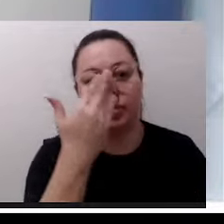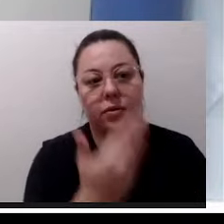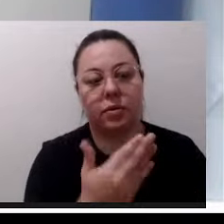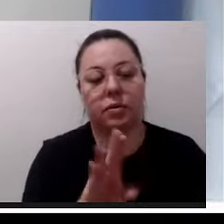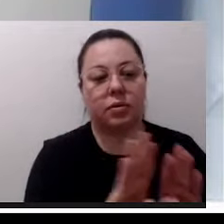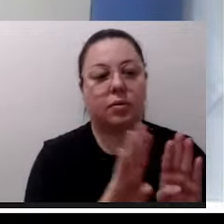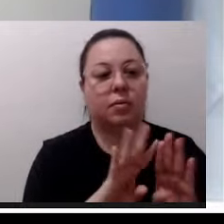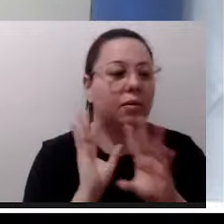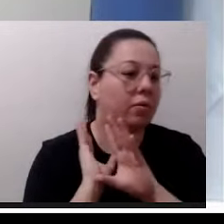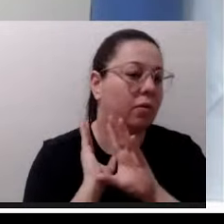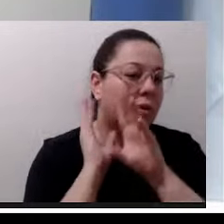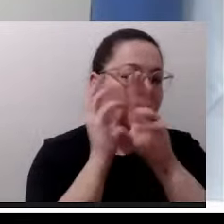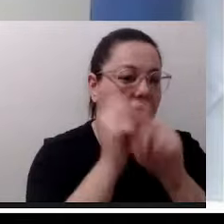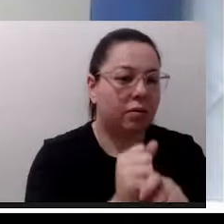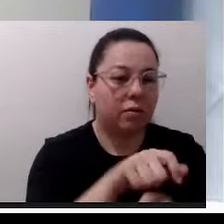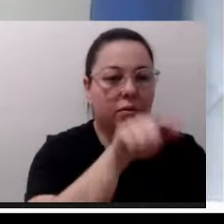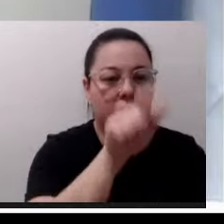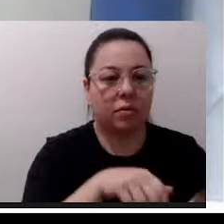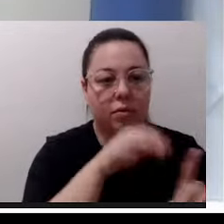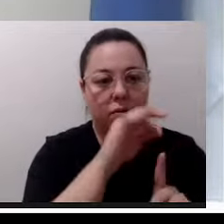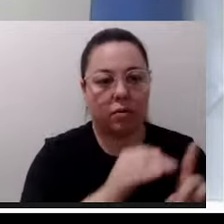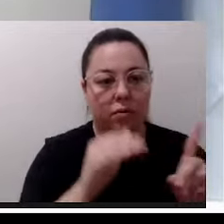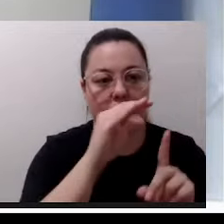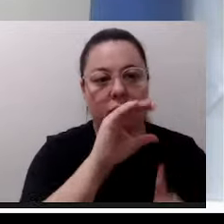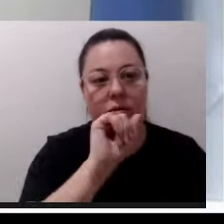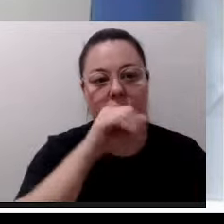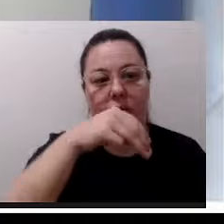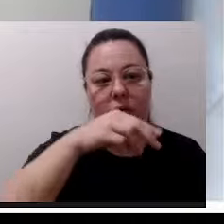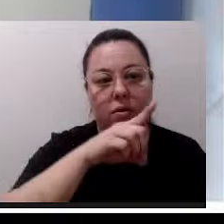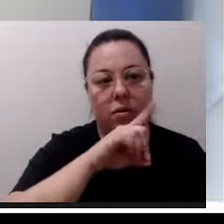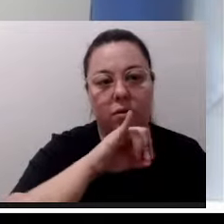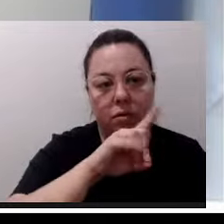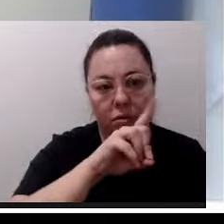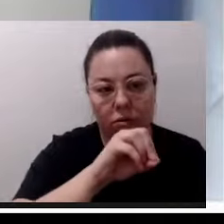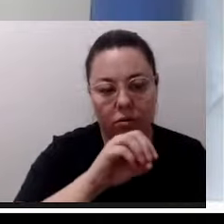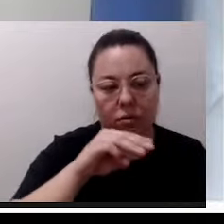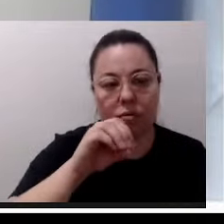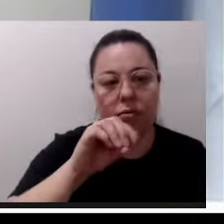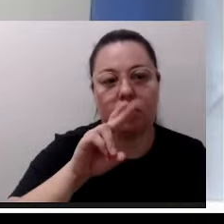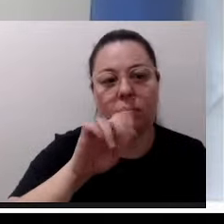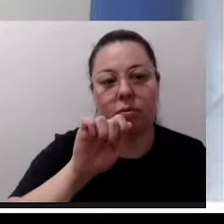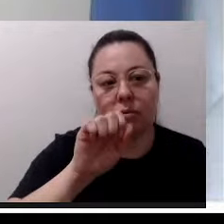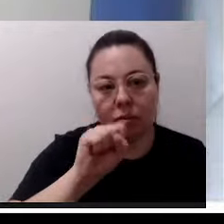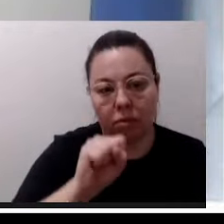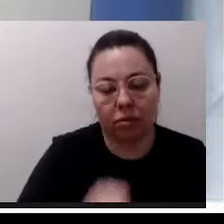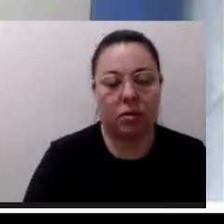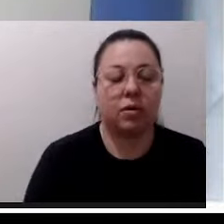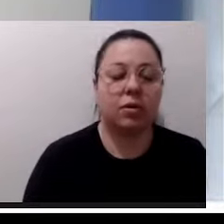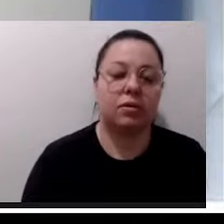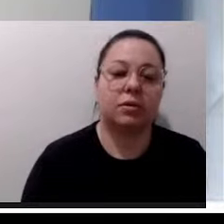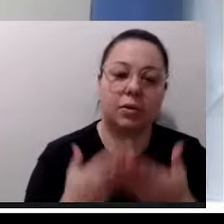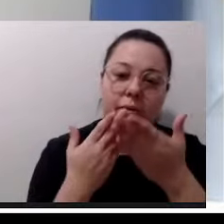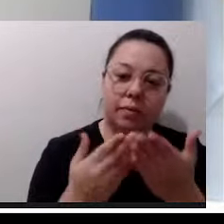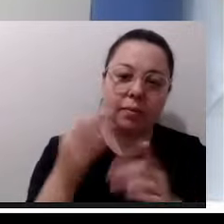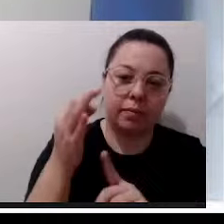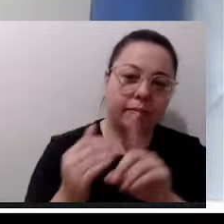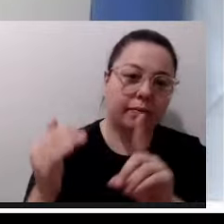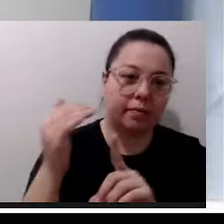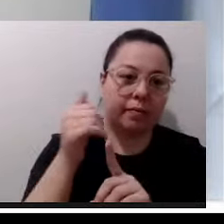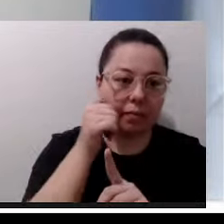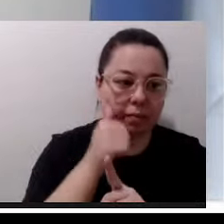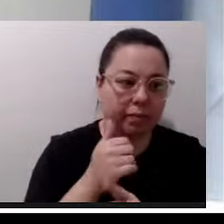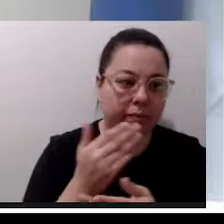revisor, desembargador Cândido José da Fonte Saraiva de Moraes. Então, com a palavra, a eminente relatora. Obrigada,